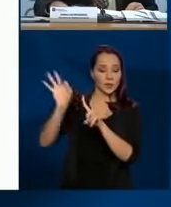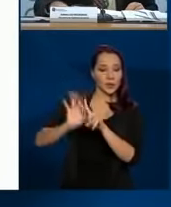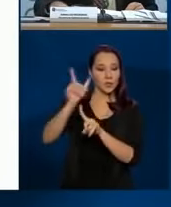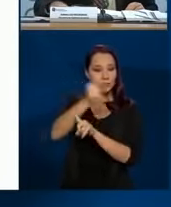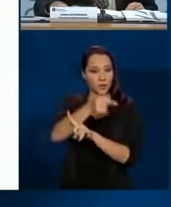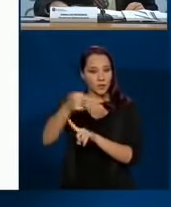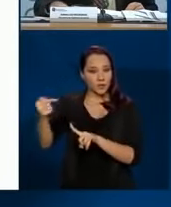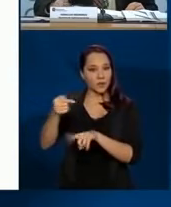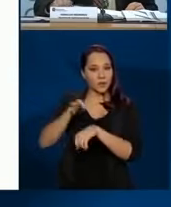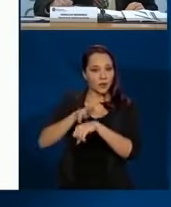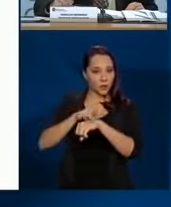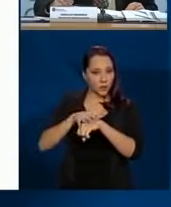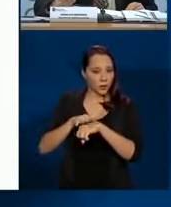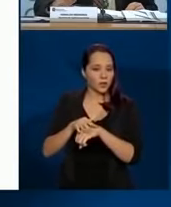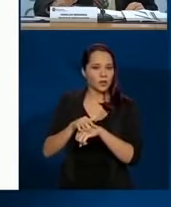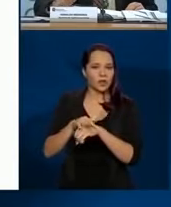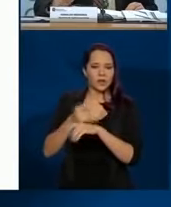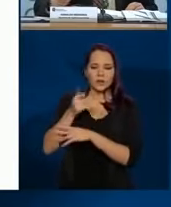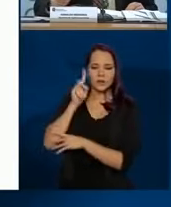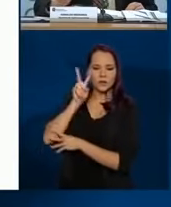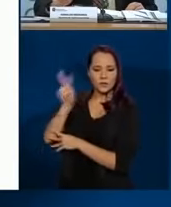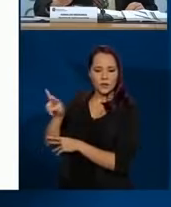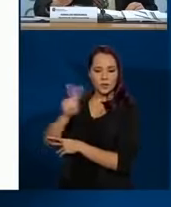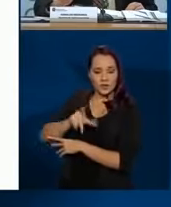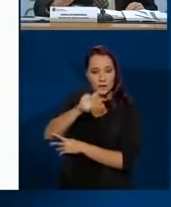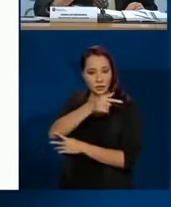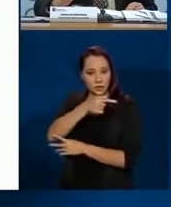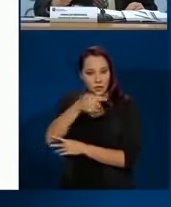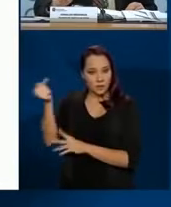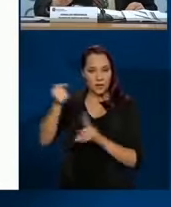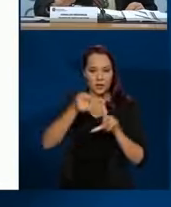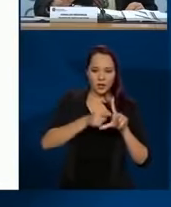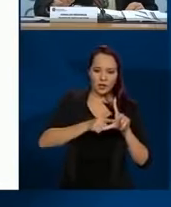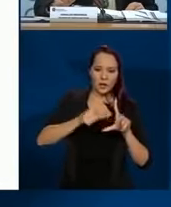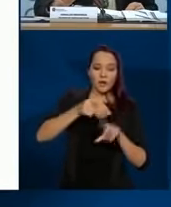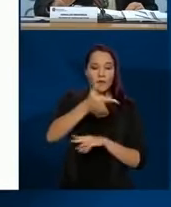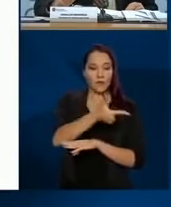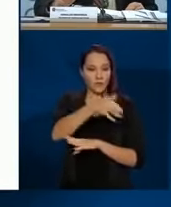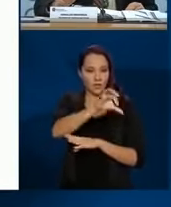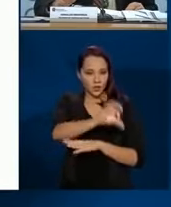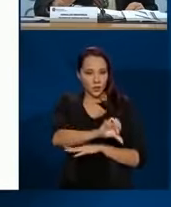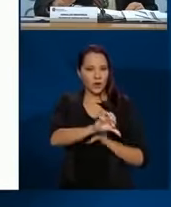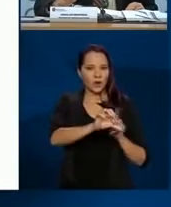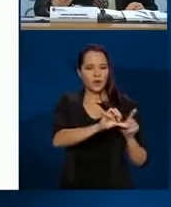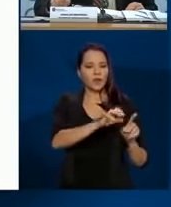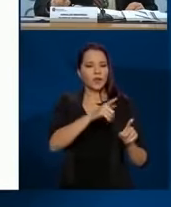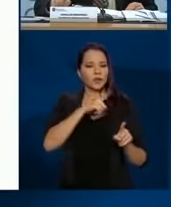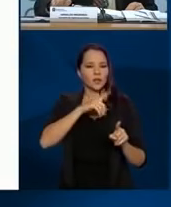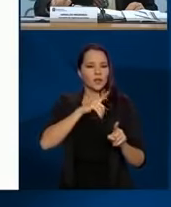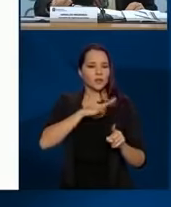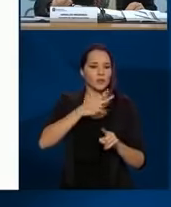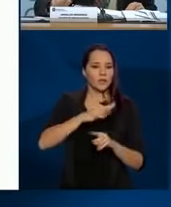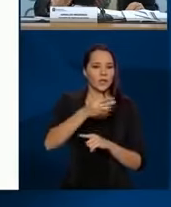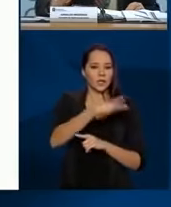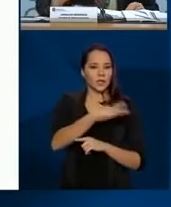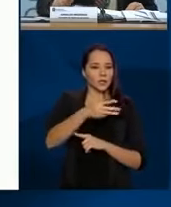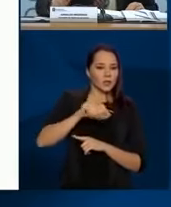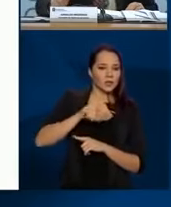semana epidemiológica. Verificamos que da semana epidemiológica 29 tivemos uma média de